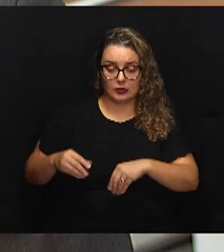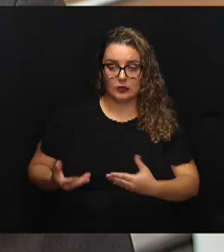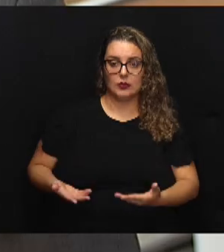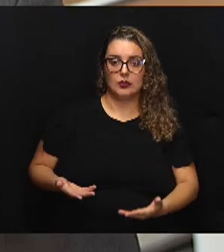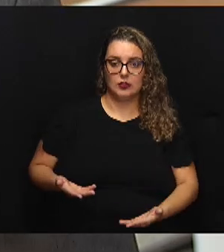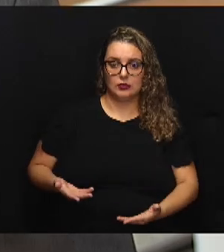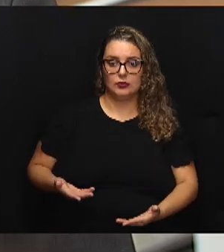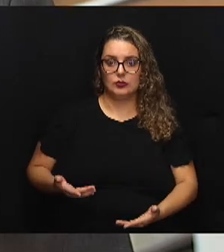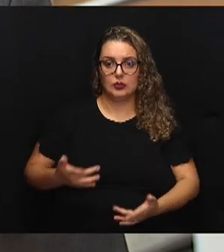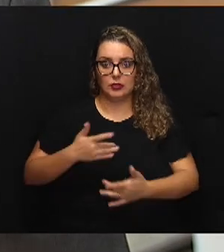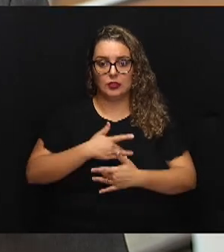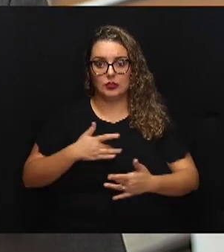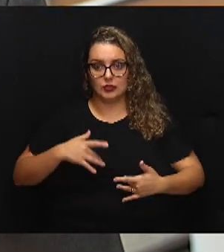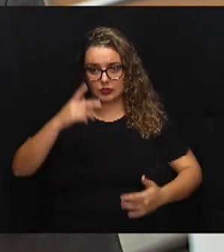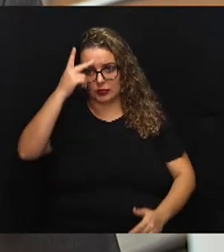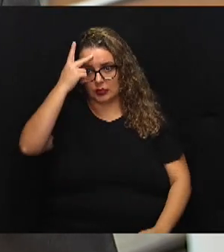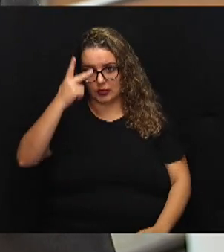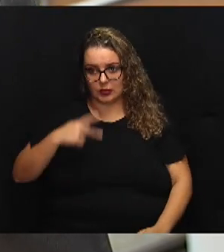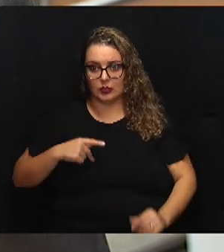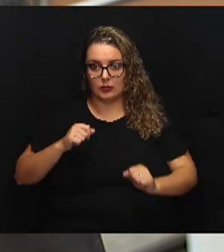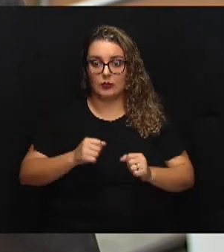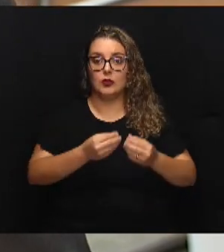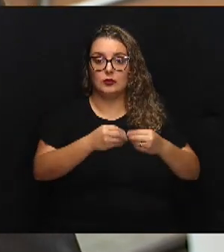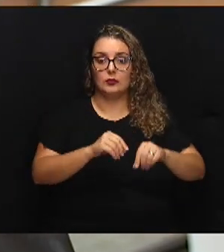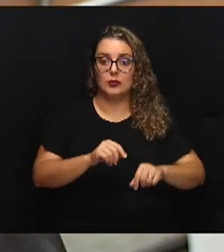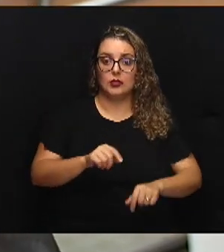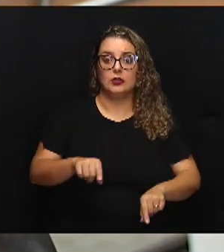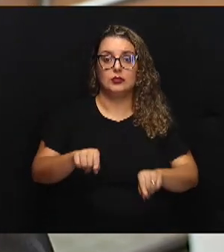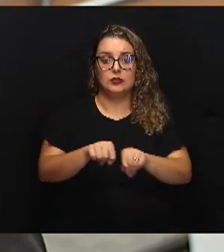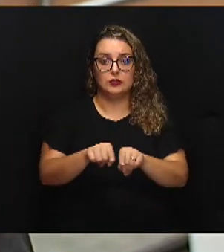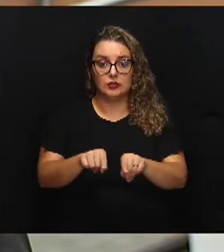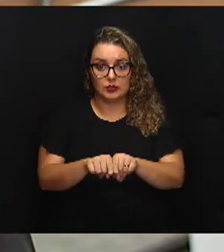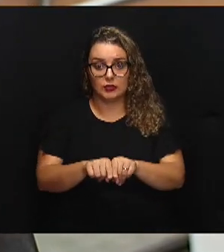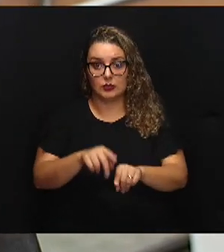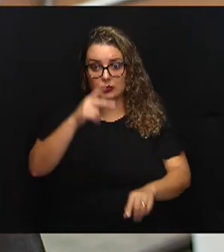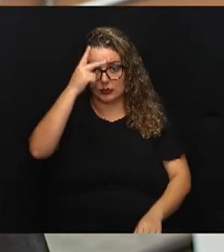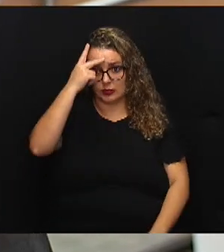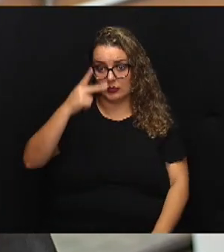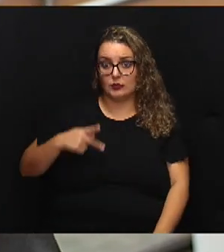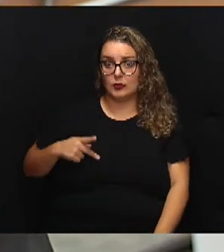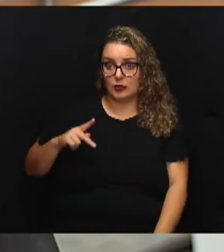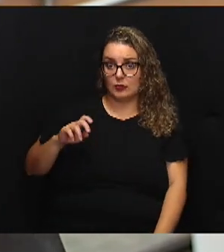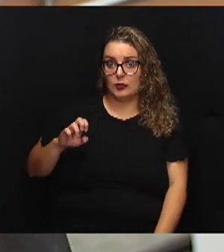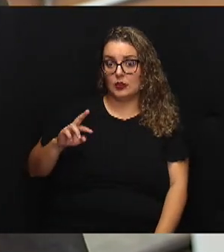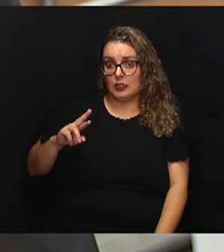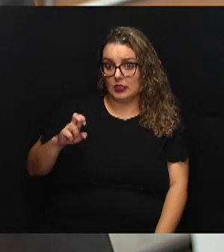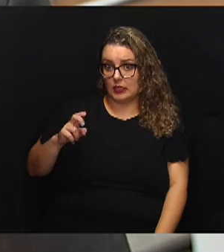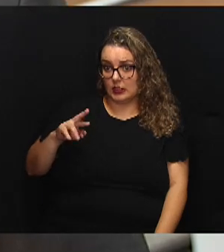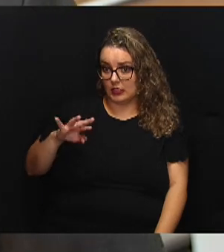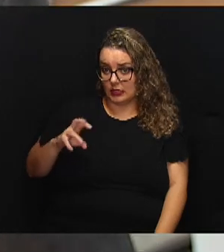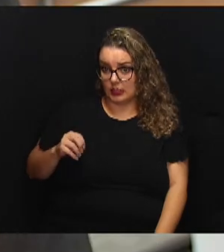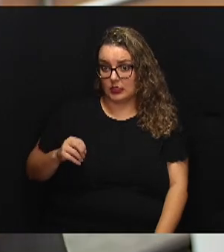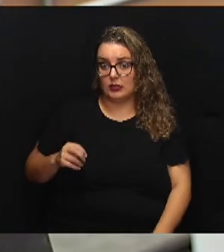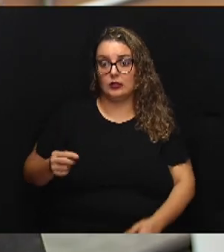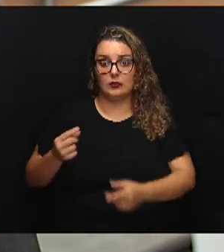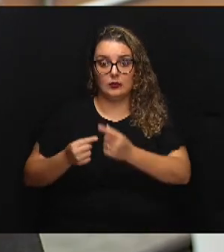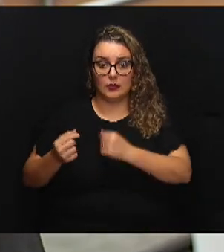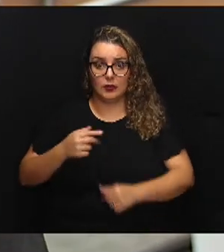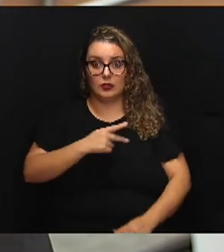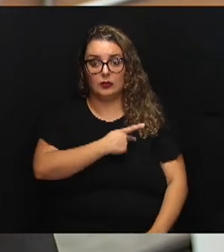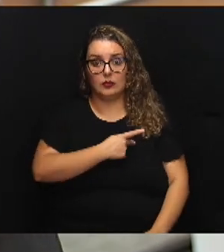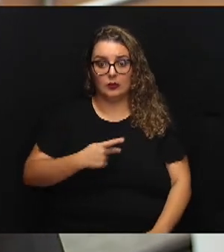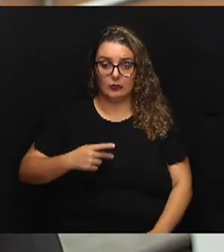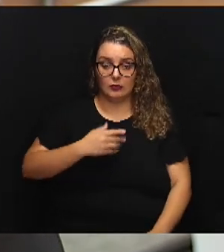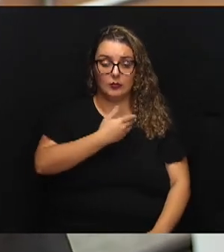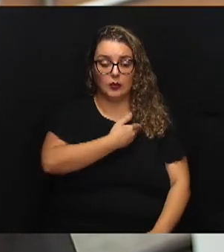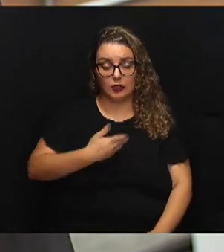né, a saúde dela, ela pode estar prejudicando também o próprio erário público, né? O próprio caixa da prefeitura, o caixa da